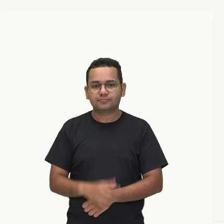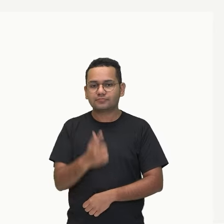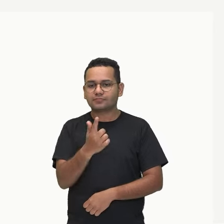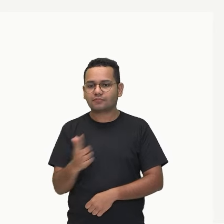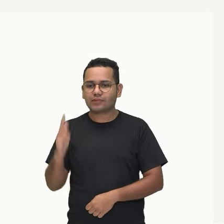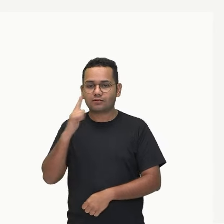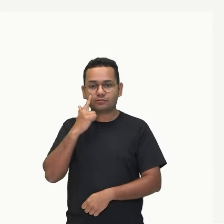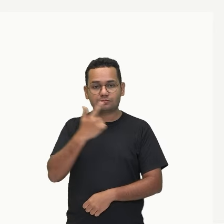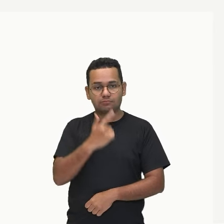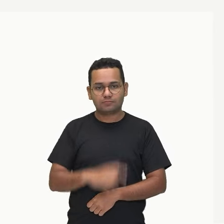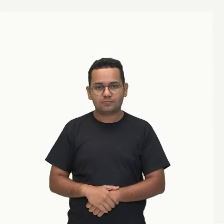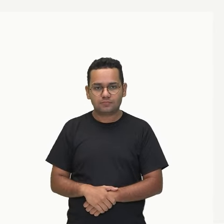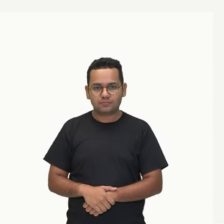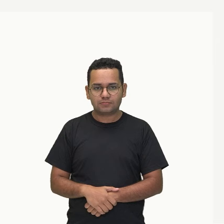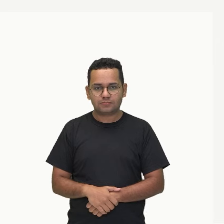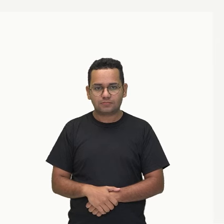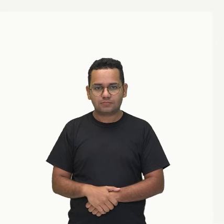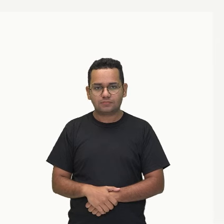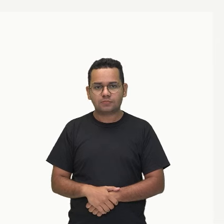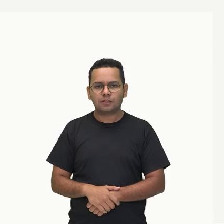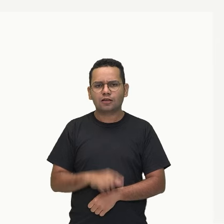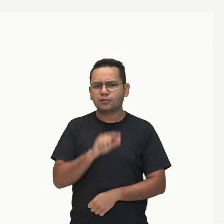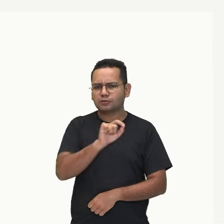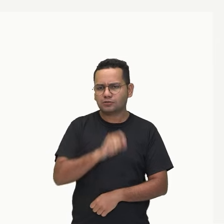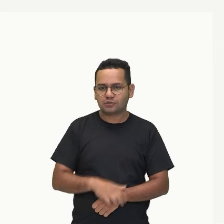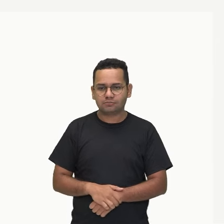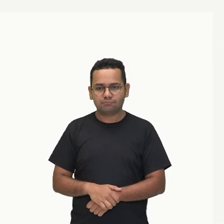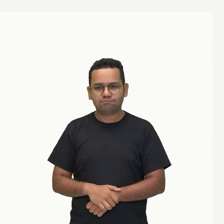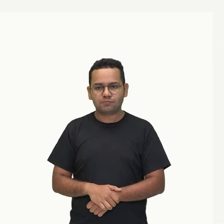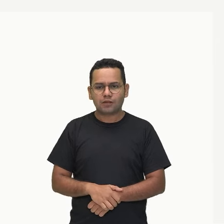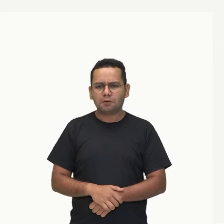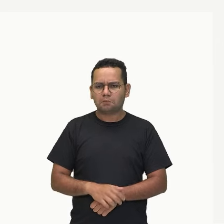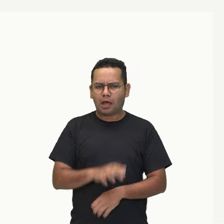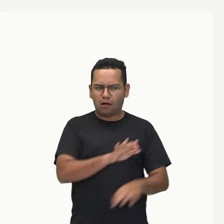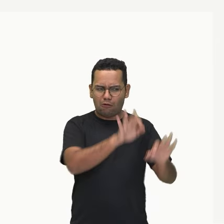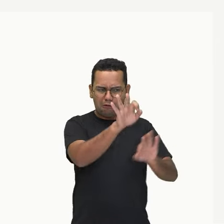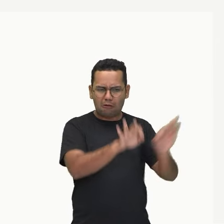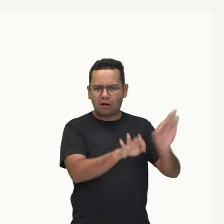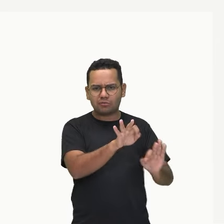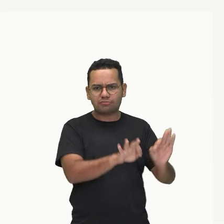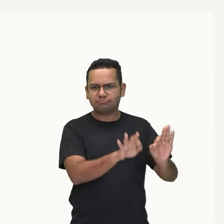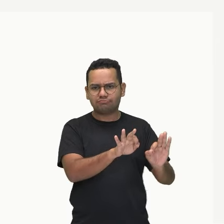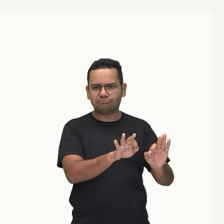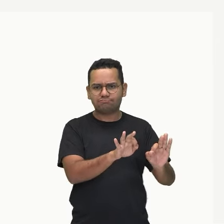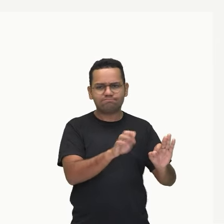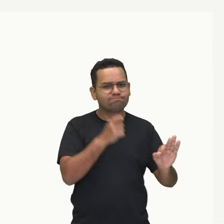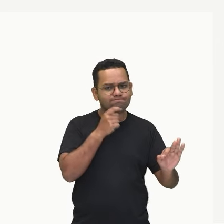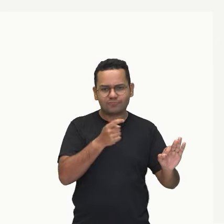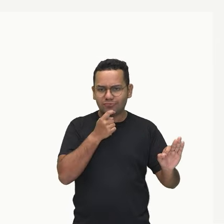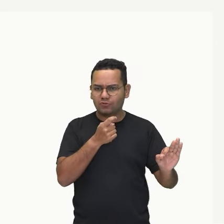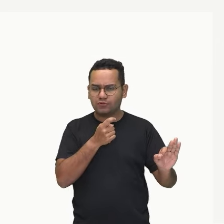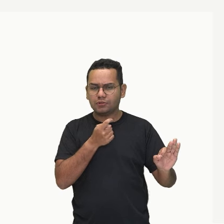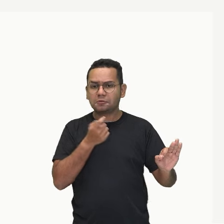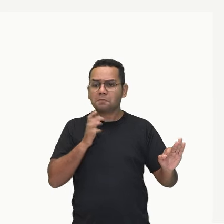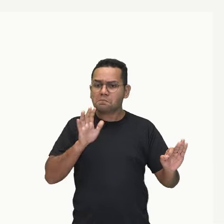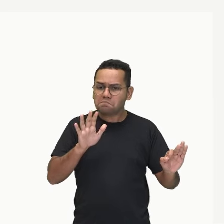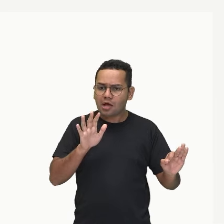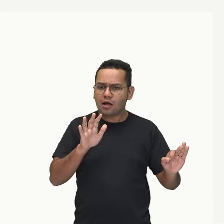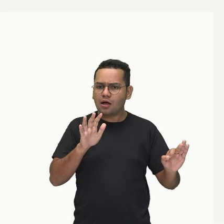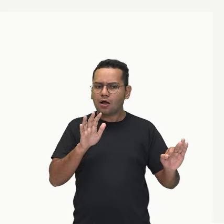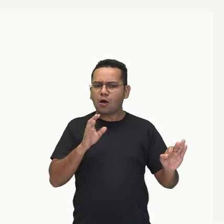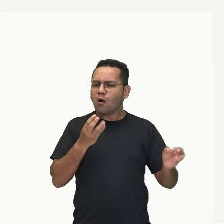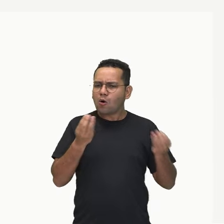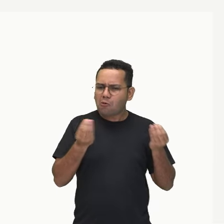empírico, ele é assistemático, pois ele é organizado com base no quê? Nas experiências de